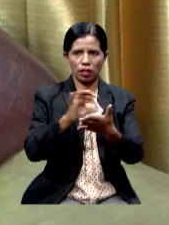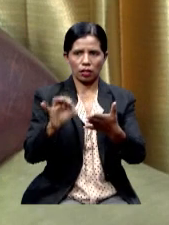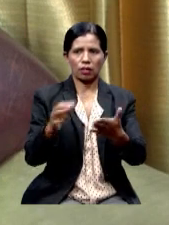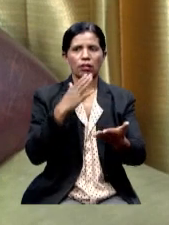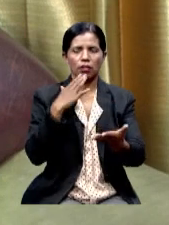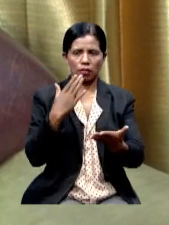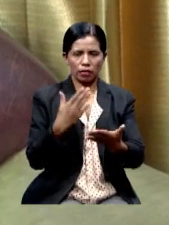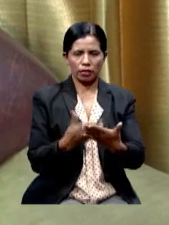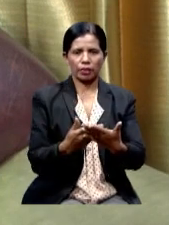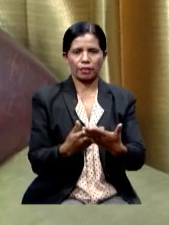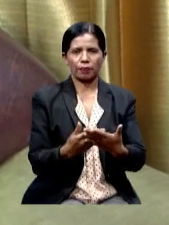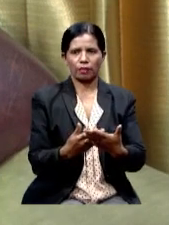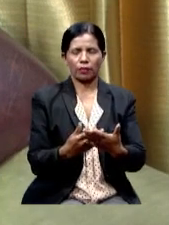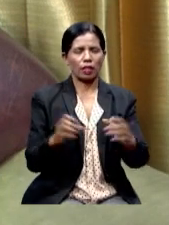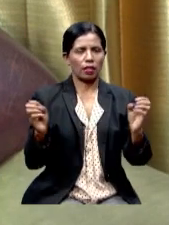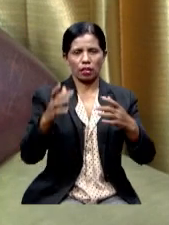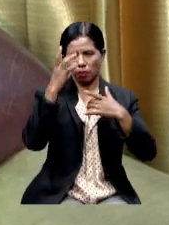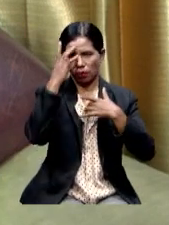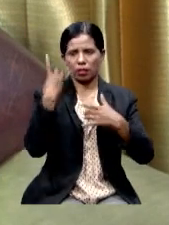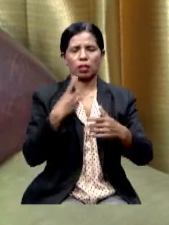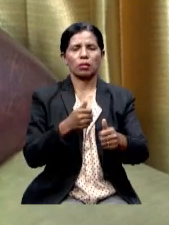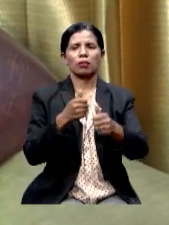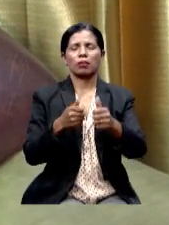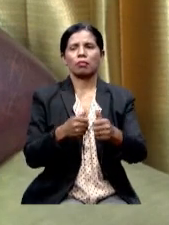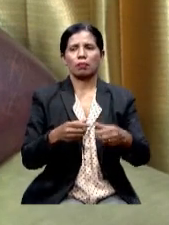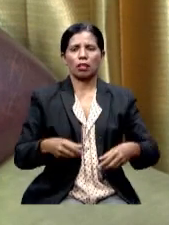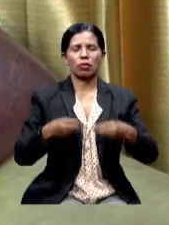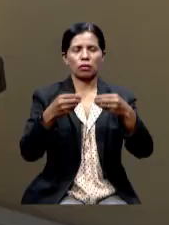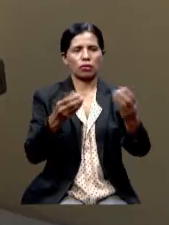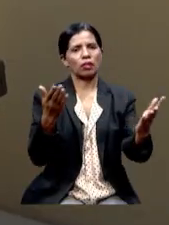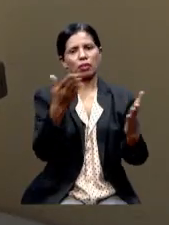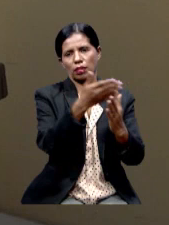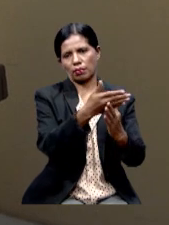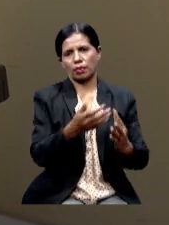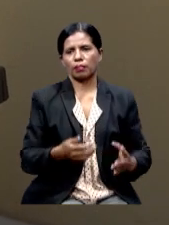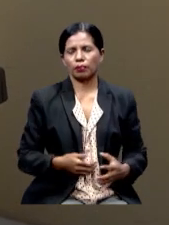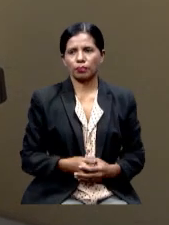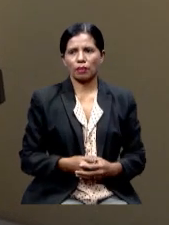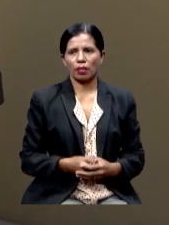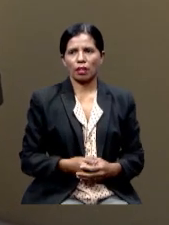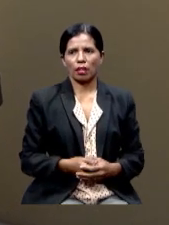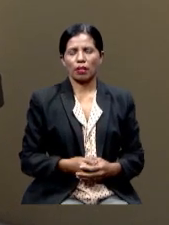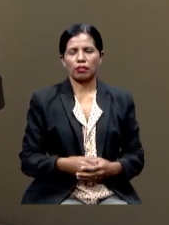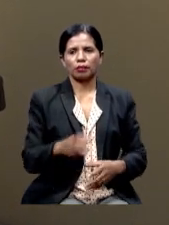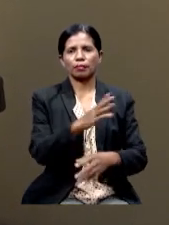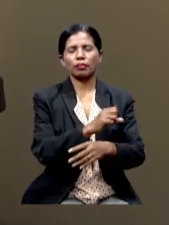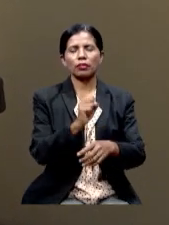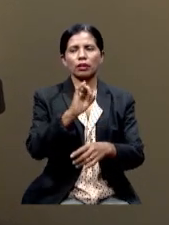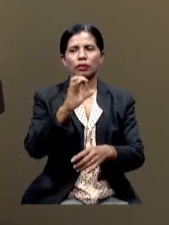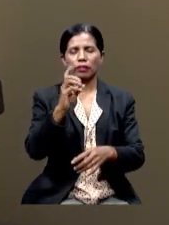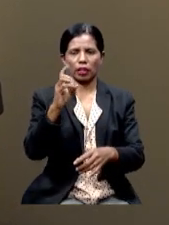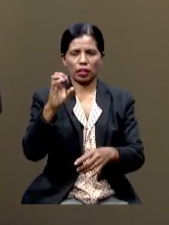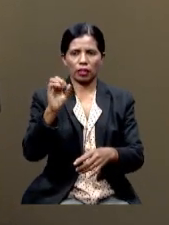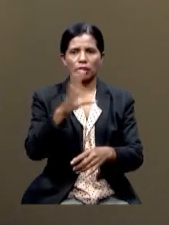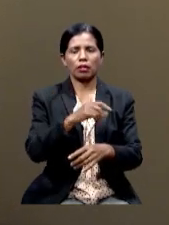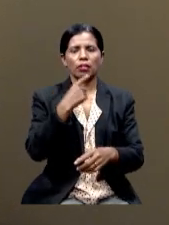bel bele la ya morasum ita base ba irane ita ko liberasam Subinspetor IFAES Dionísio Neto da